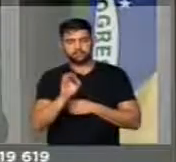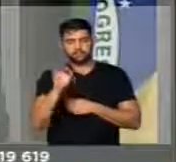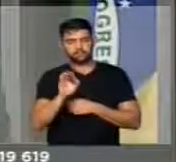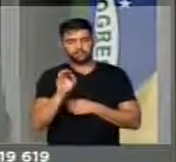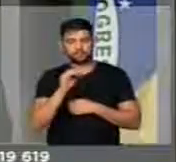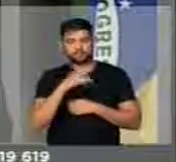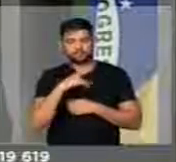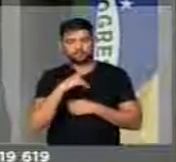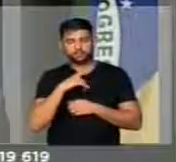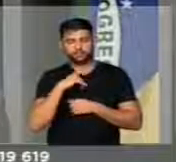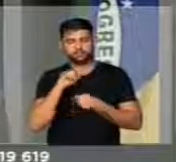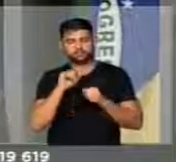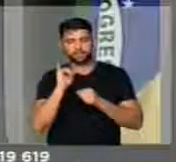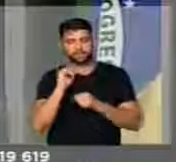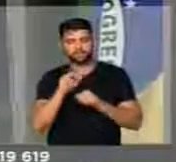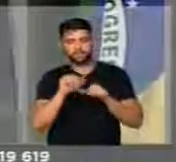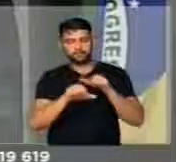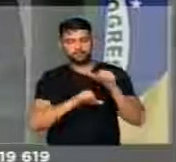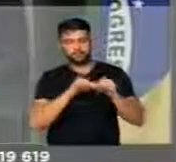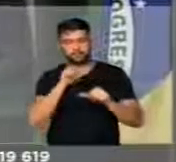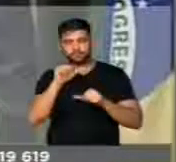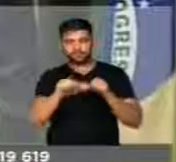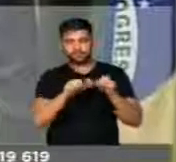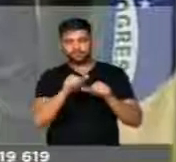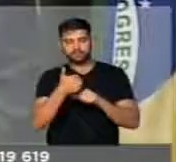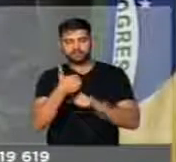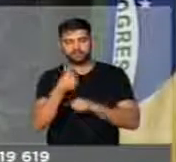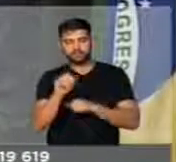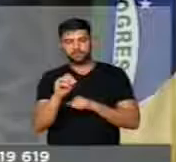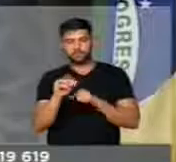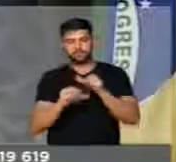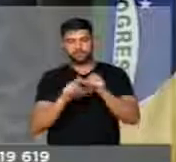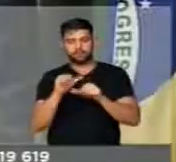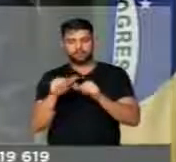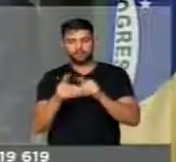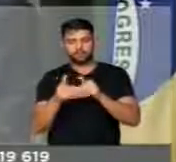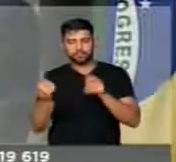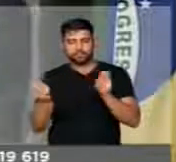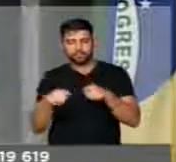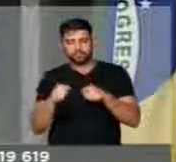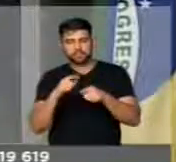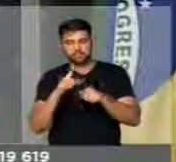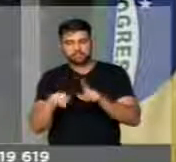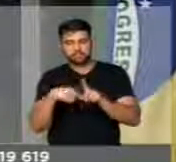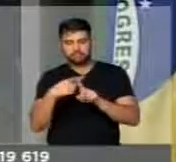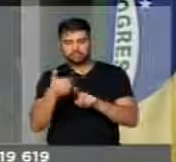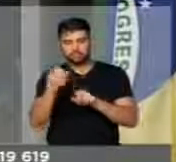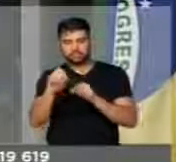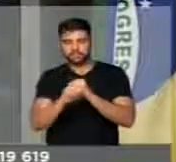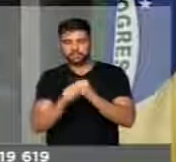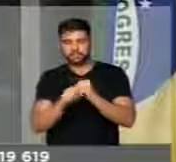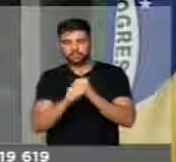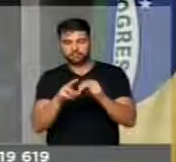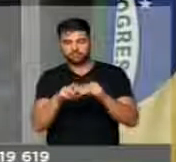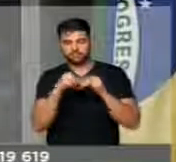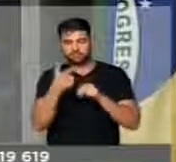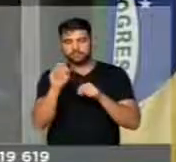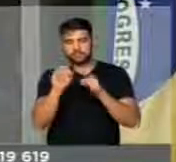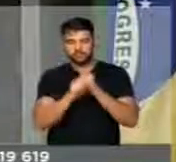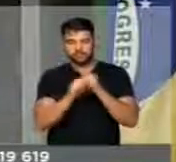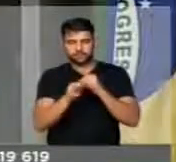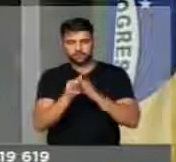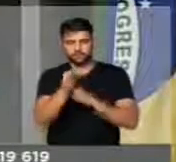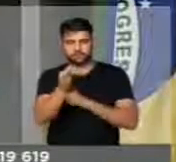25% das suas ações, foi modificado de 10 para a possibilidade de mais de 10 anos, portanto de 20